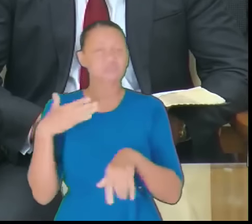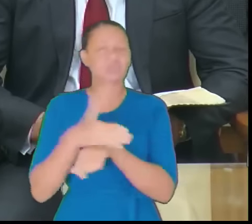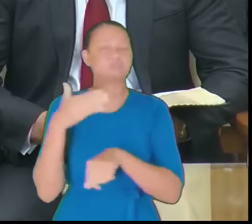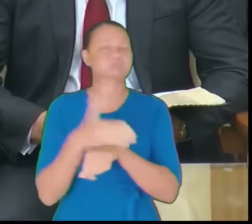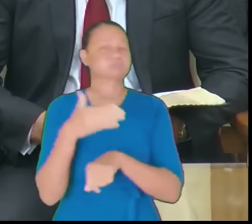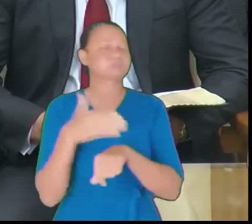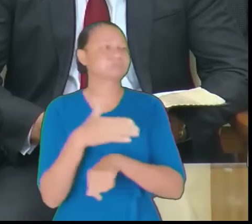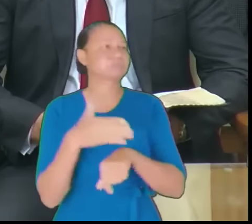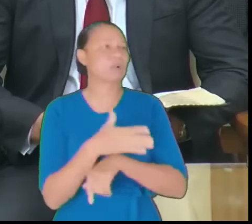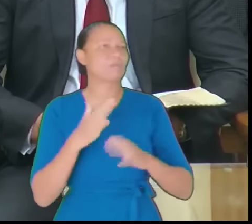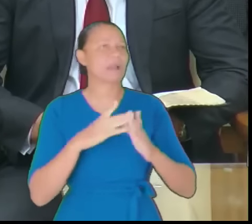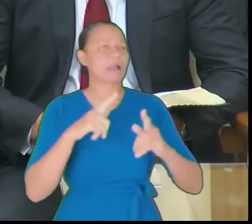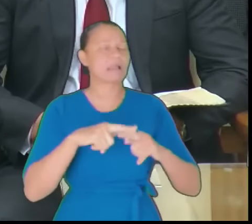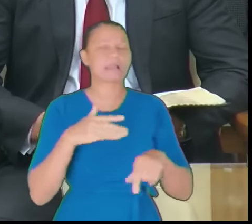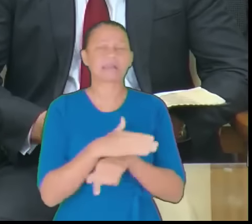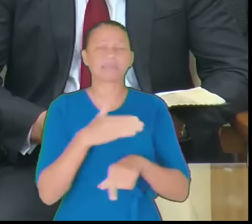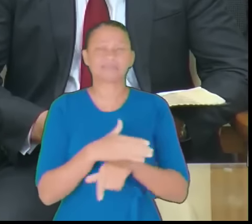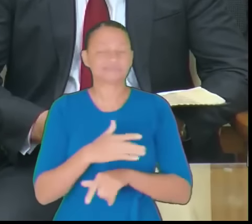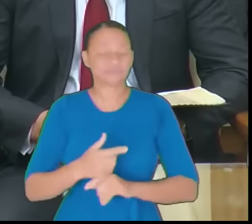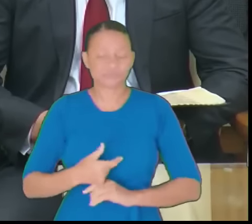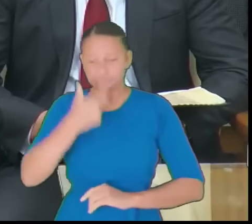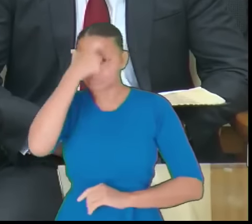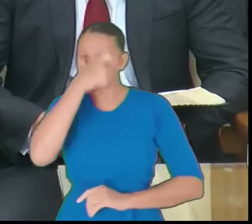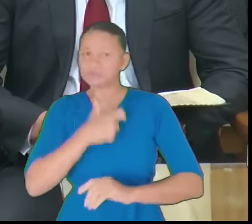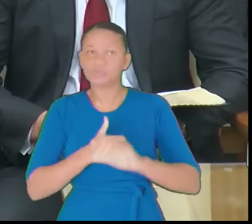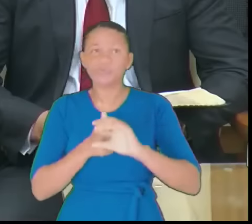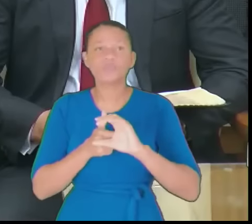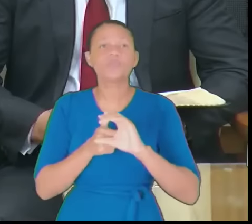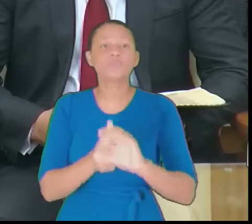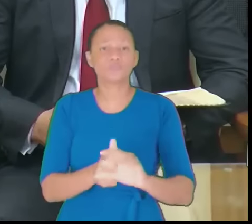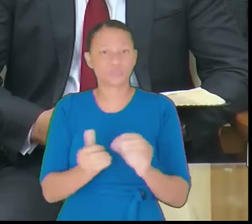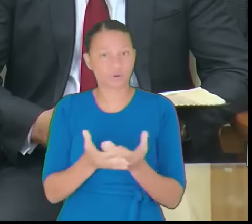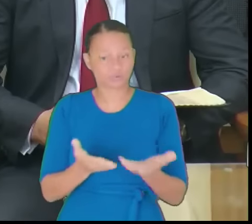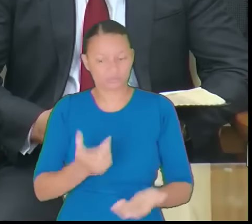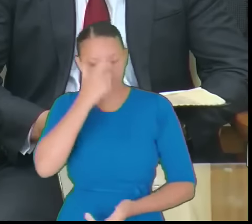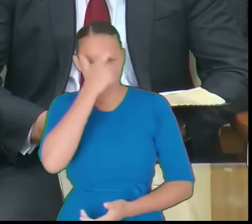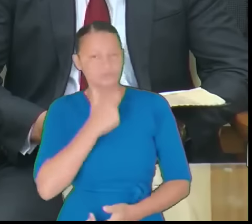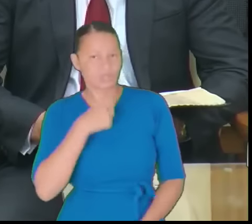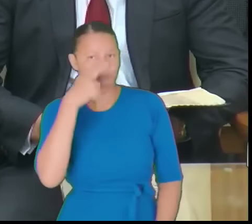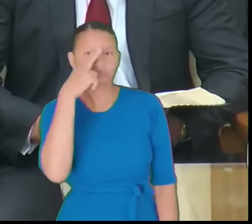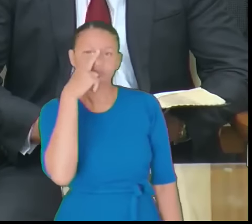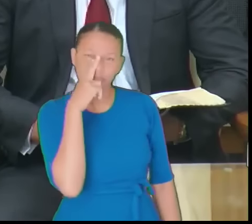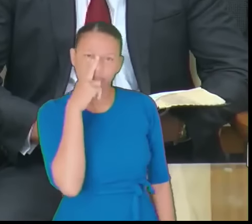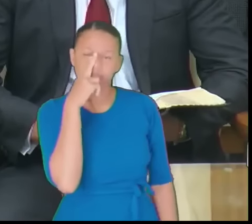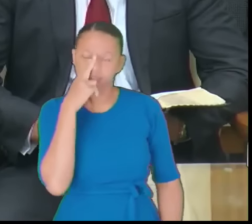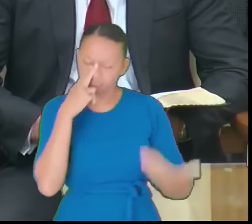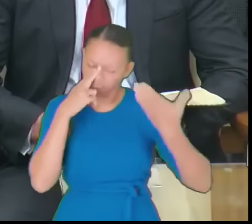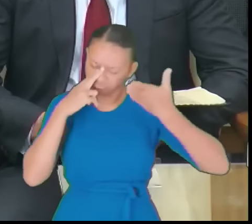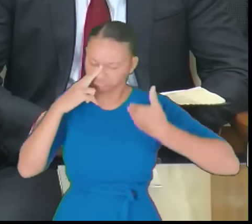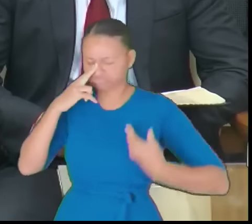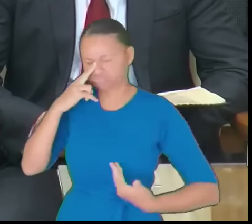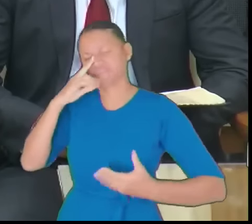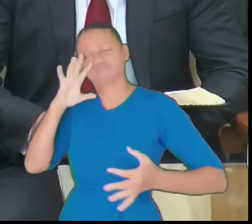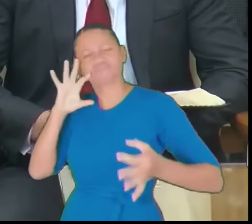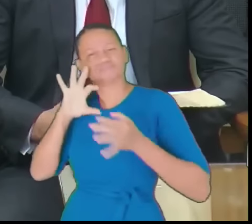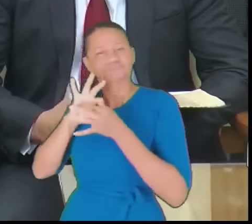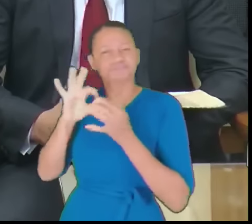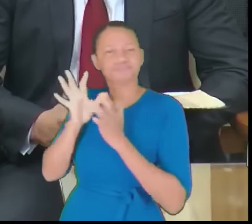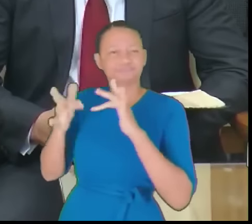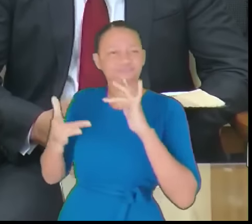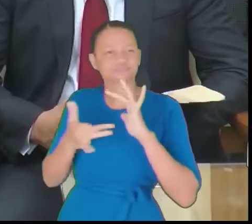uma denominação. Ser cristão, ser evangélico, ser crente na pessoa de Jesus é